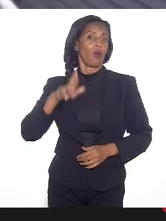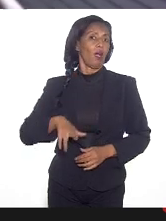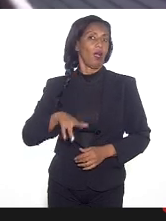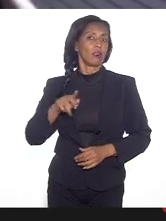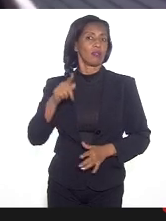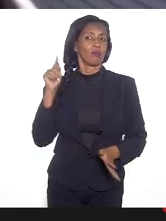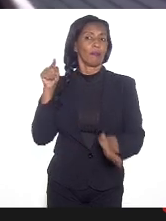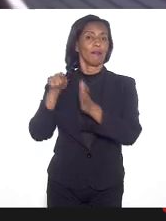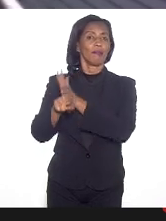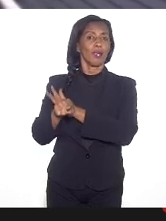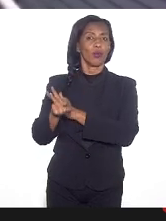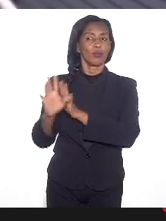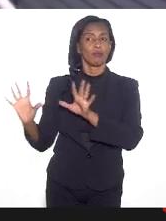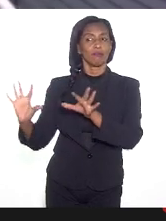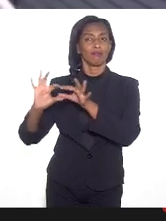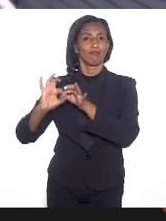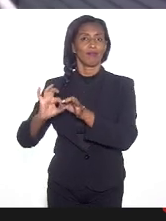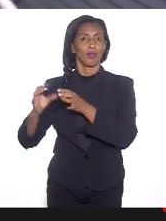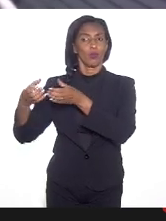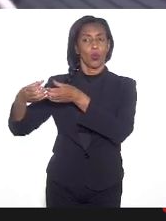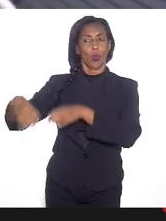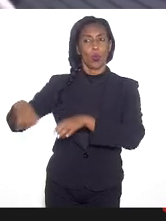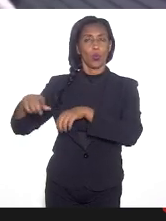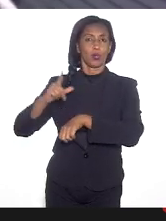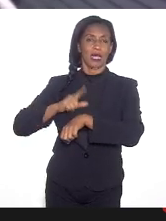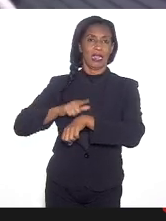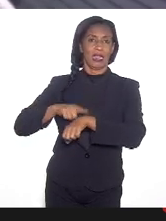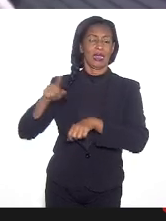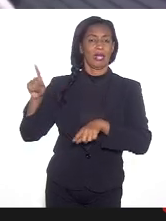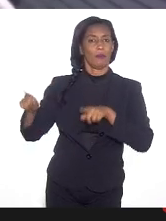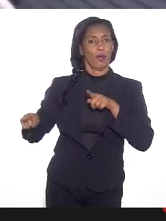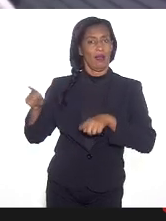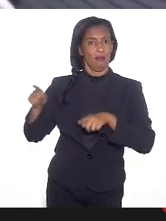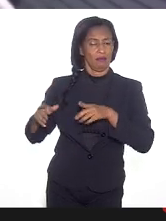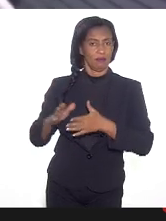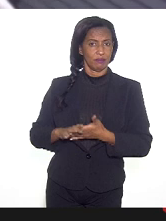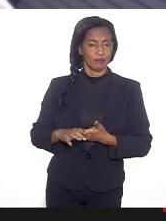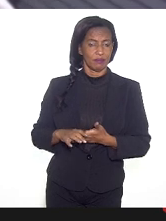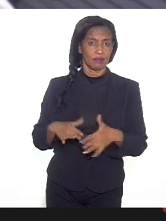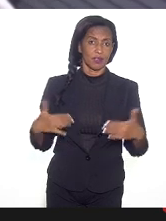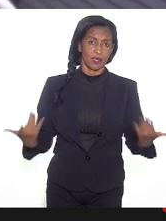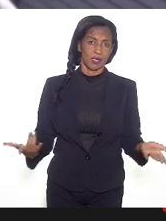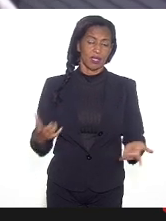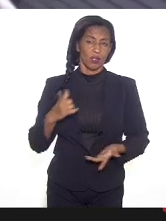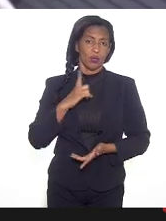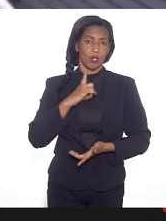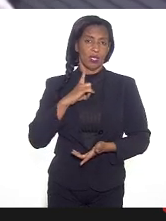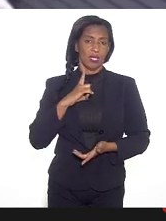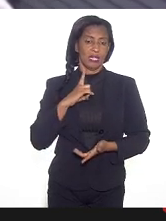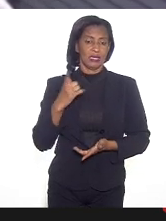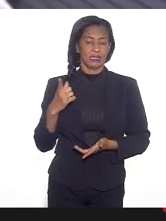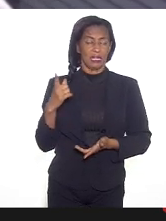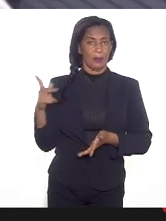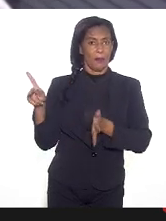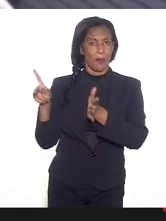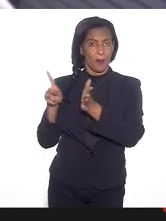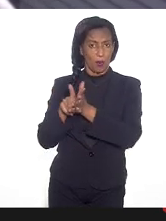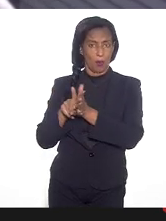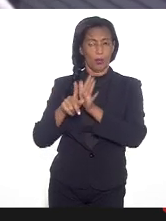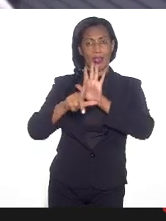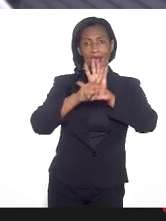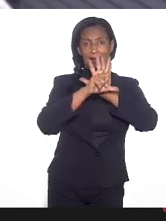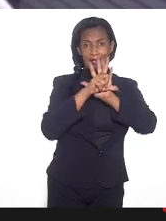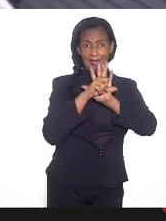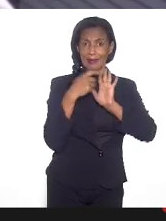da pergunta estar associada a esse concurso de temporária. Né? Então, ele tem umas especificidades que a própria lei